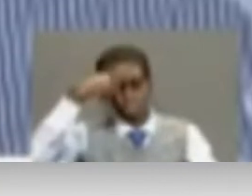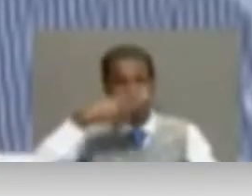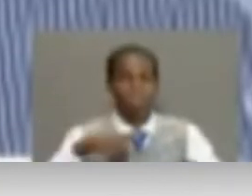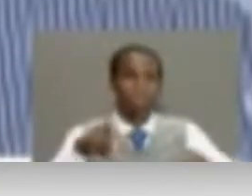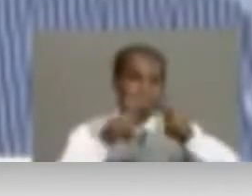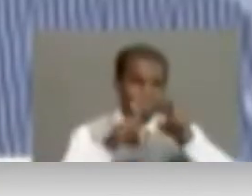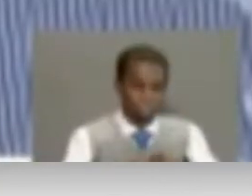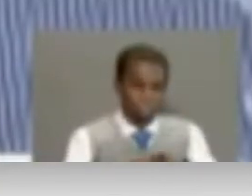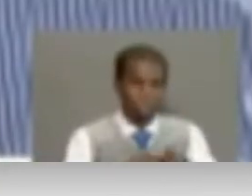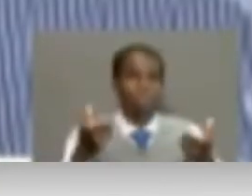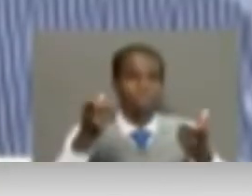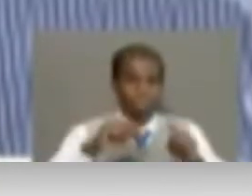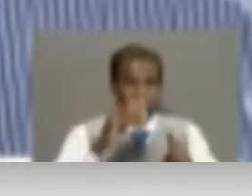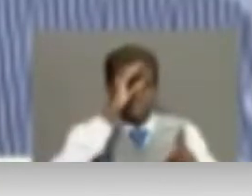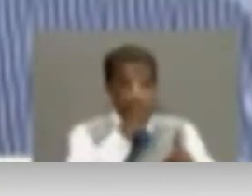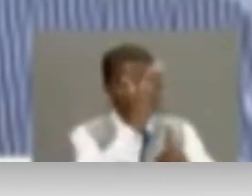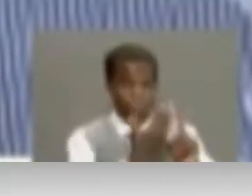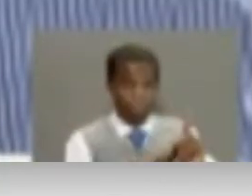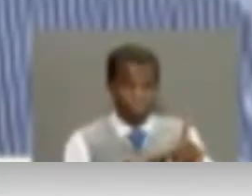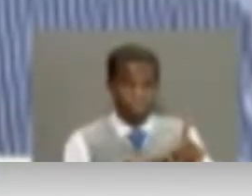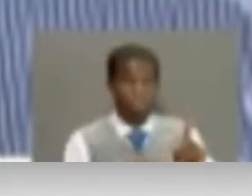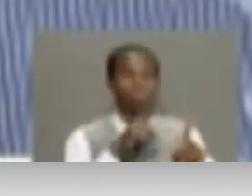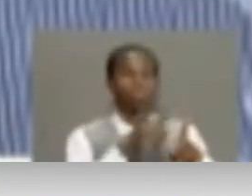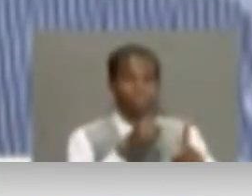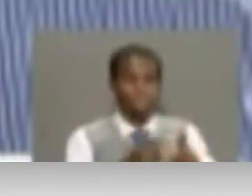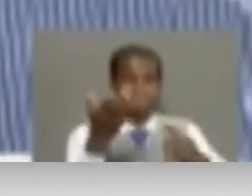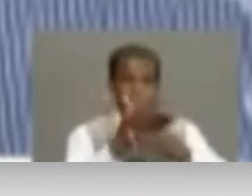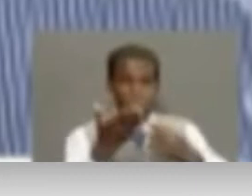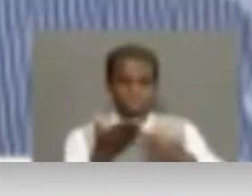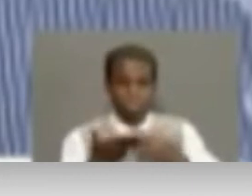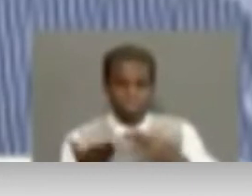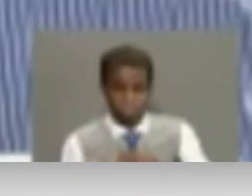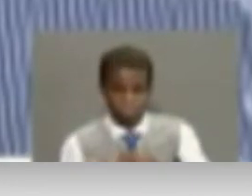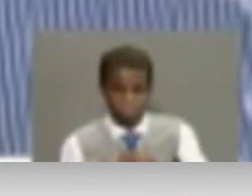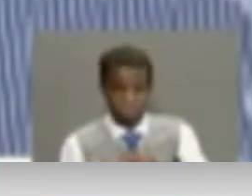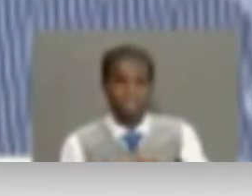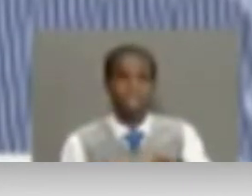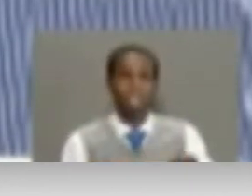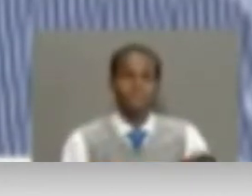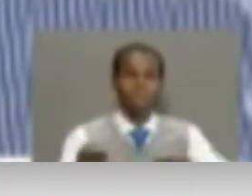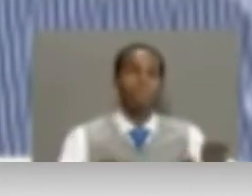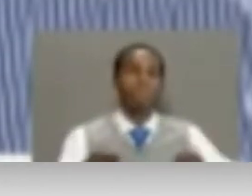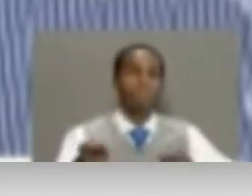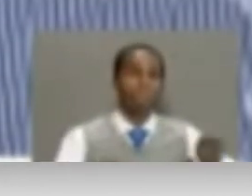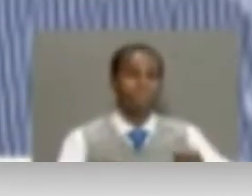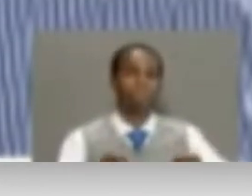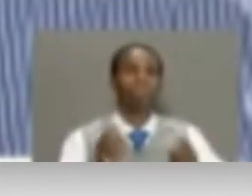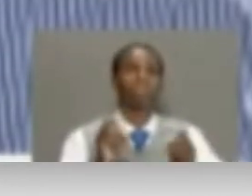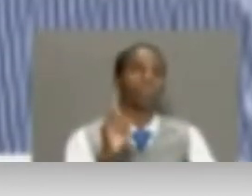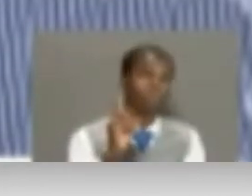ou quem, no caso, devia conduzir aquele processo de candidatura, seria a comissão de candidatura, e